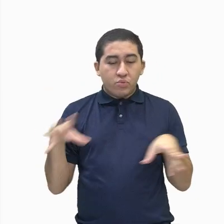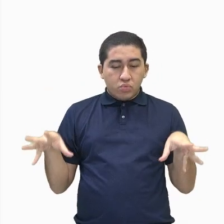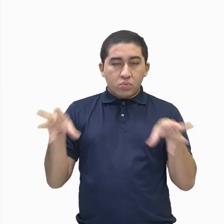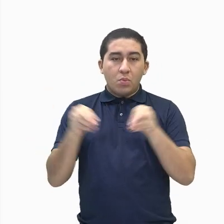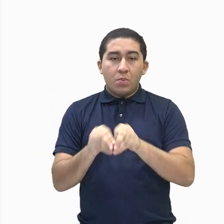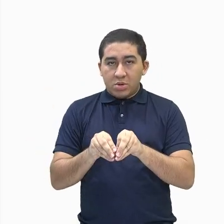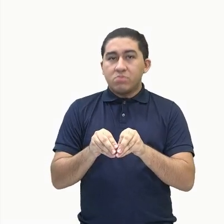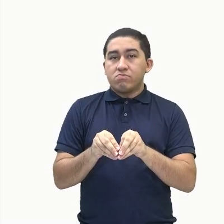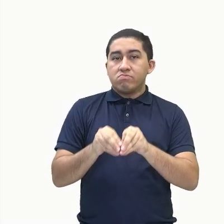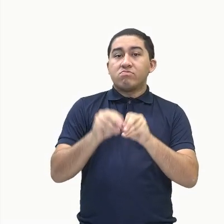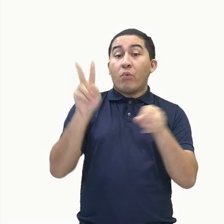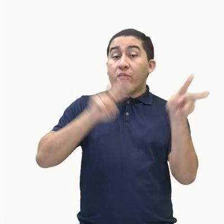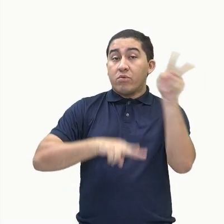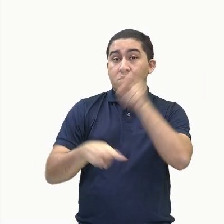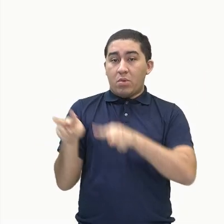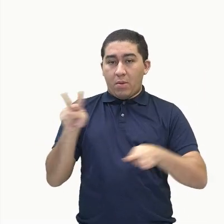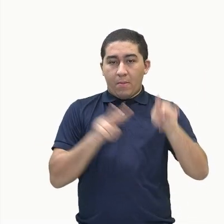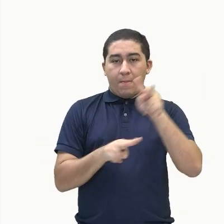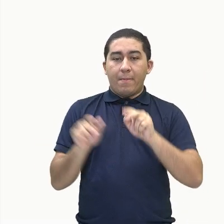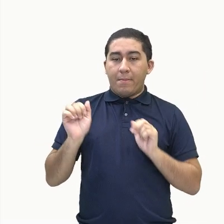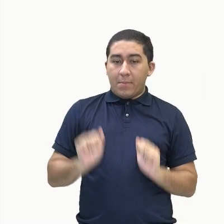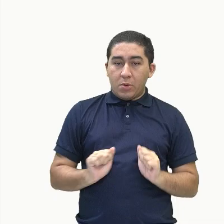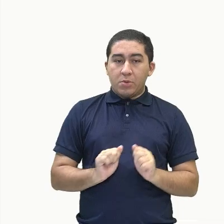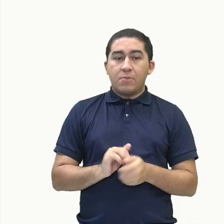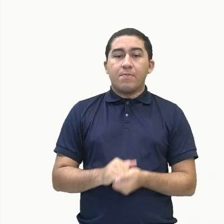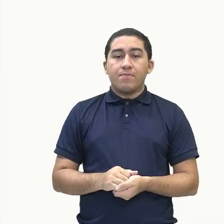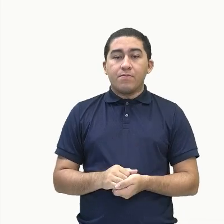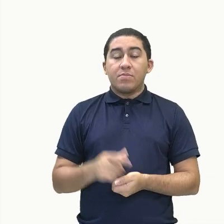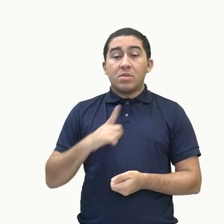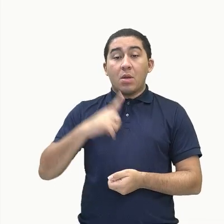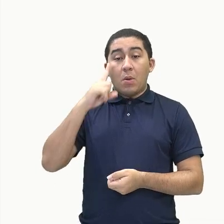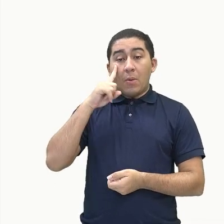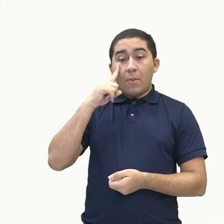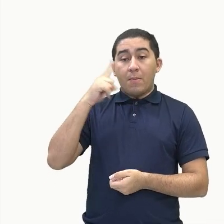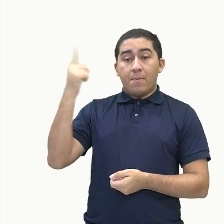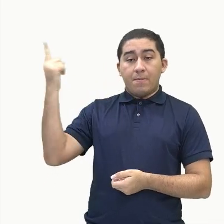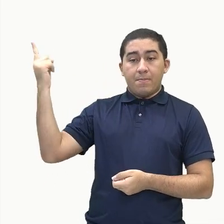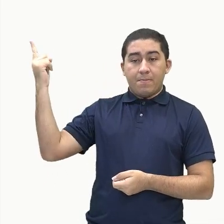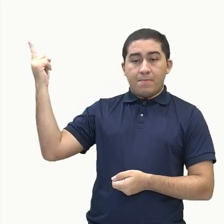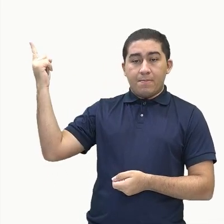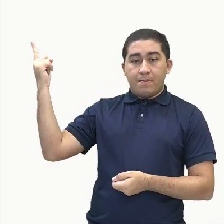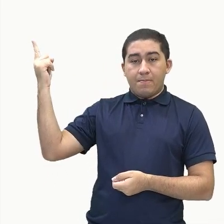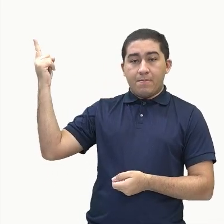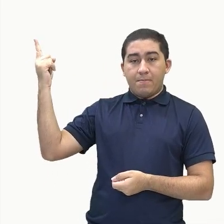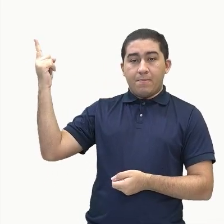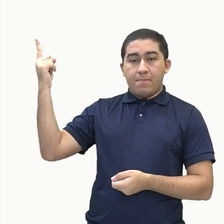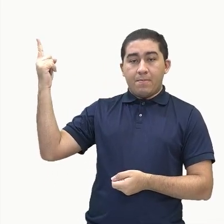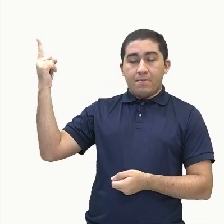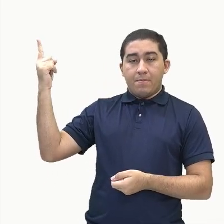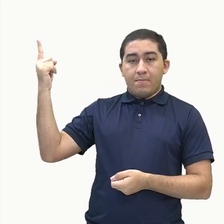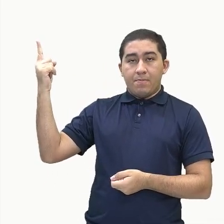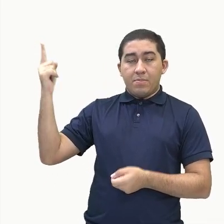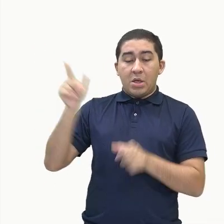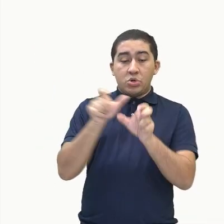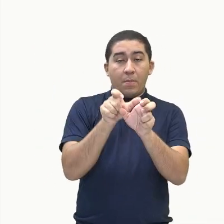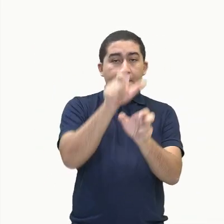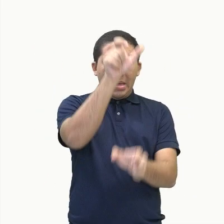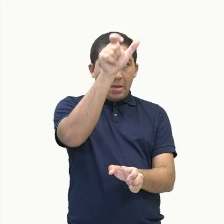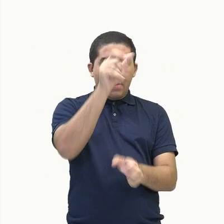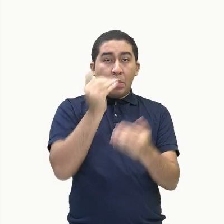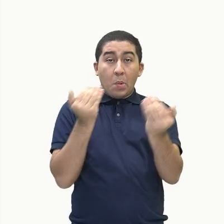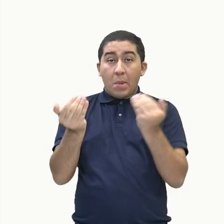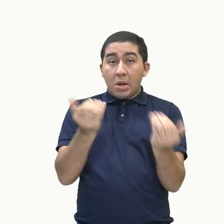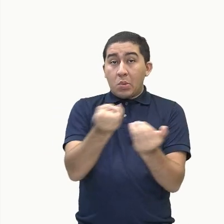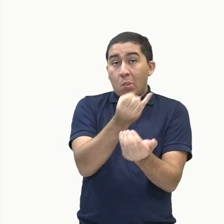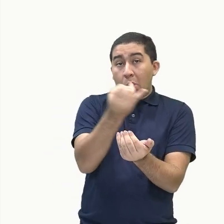sintética, forma visual. Então, aqui você tem o gráfico de barras, certo? Comparando essas